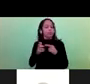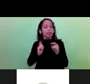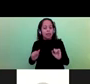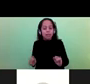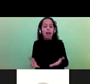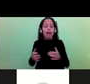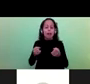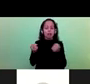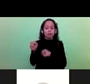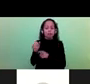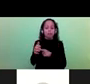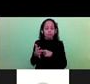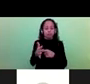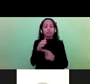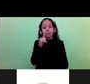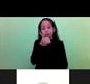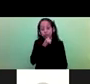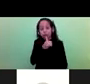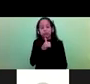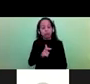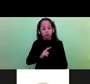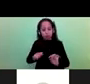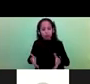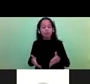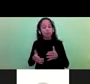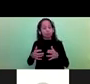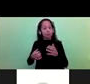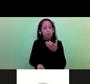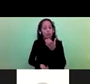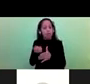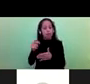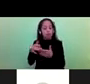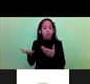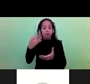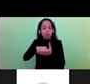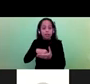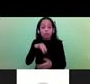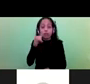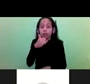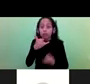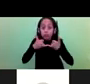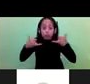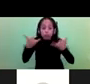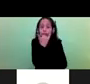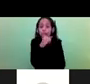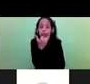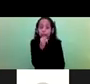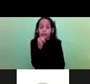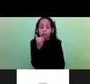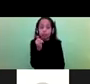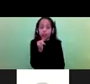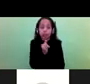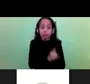Mobilizada e motivada pela eletricidade, pela criação, né, da energia elétrica.